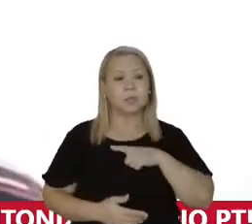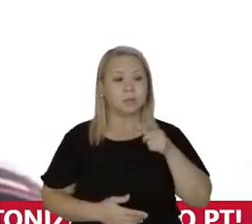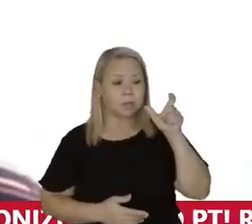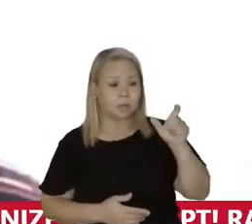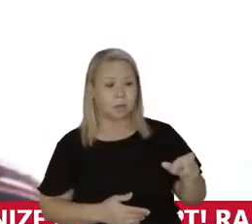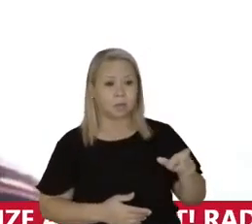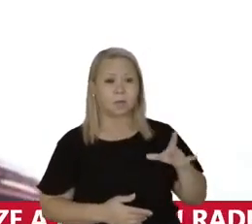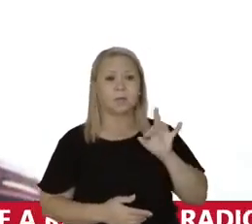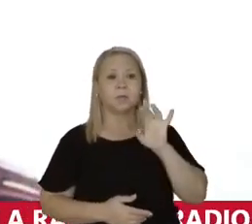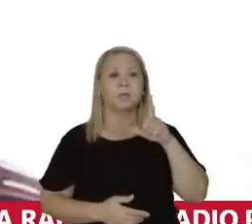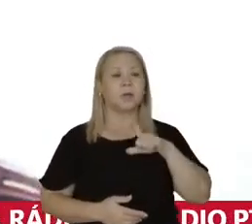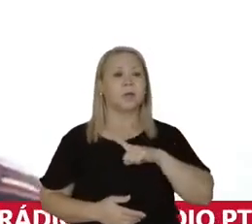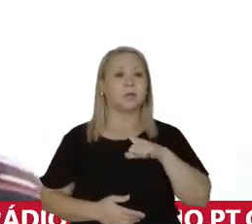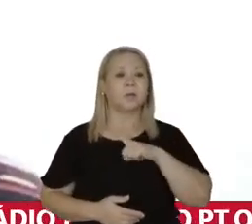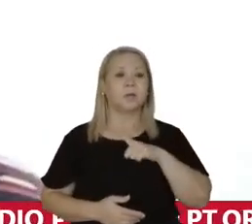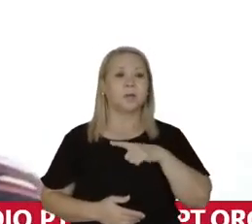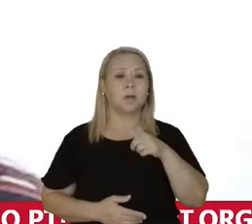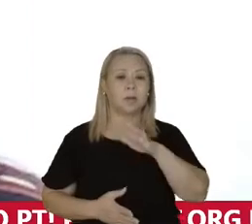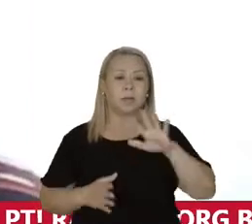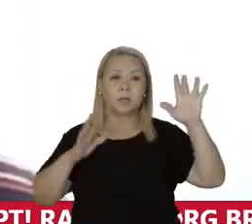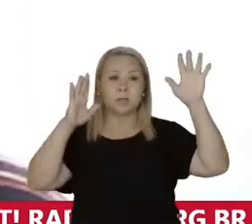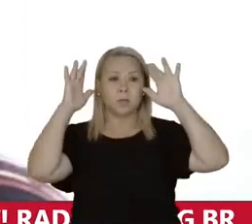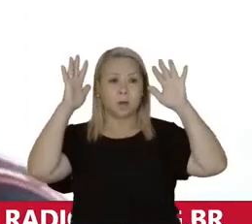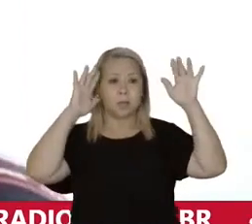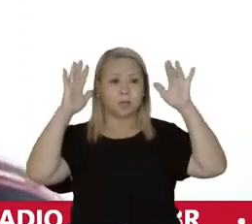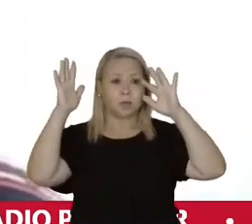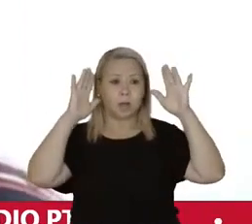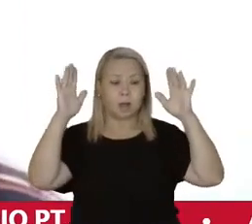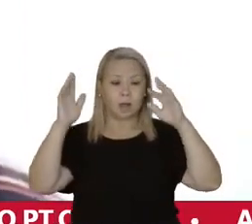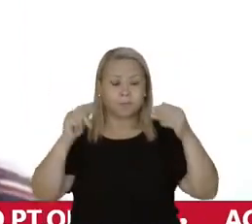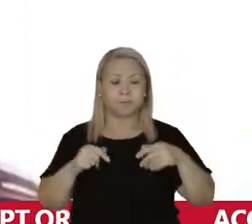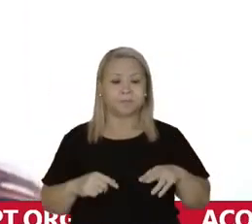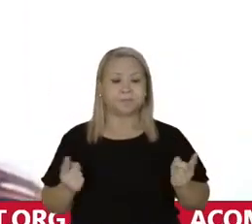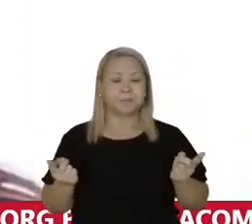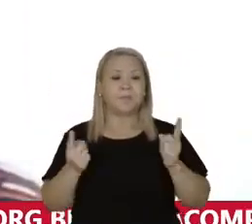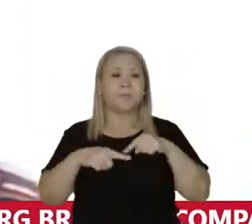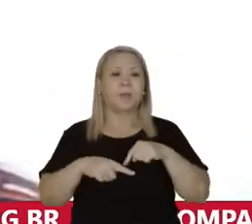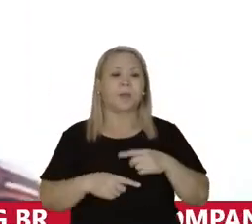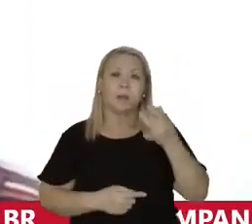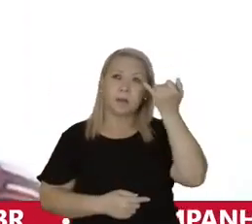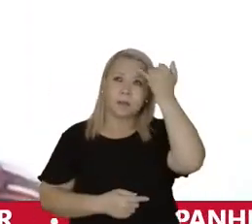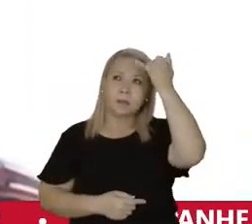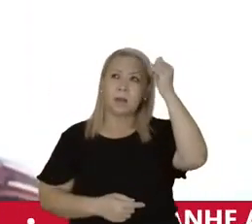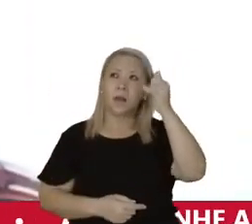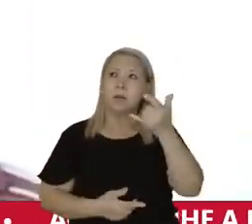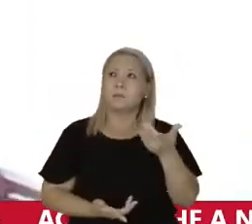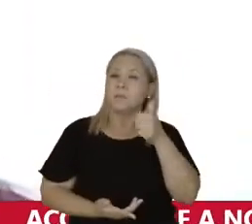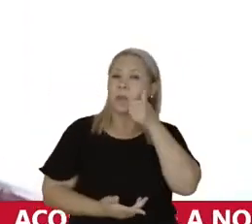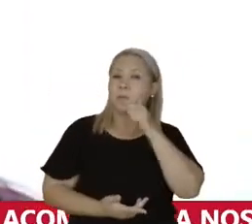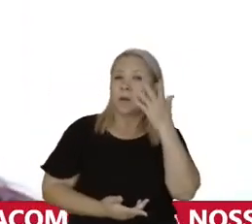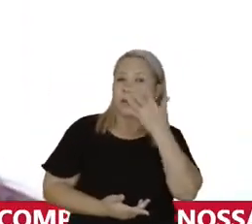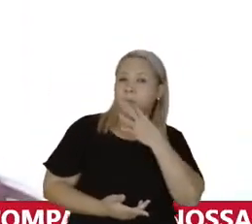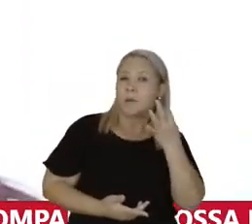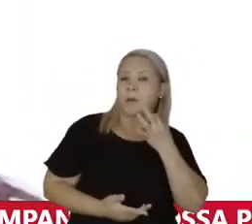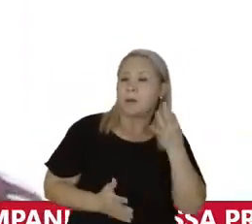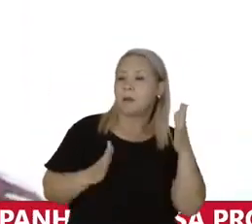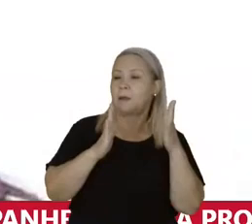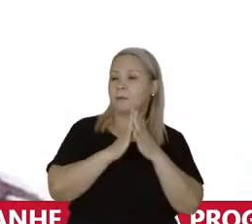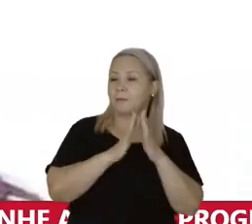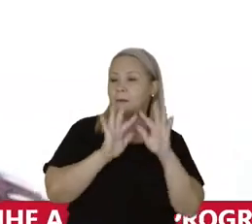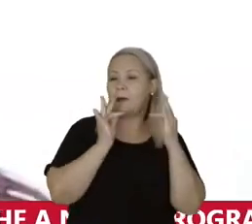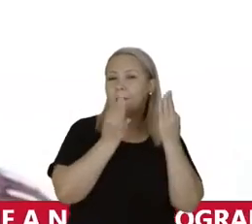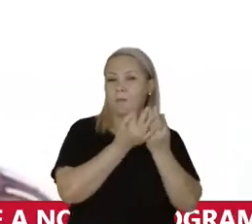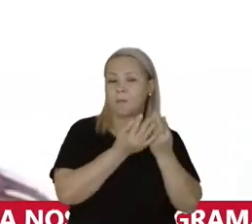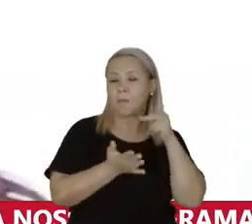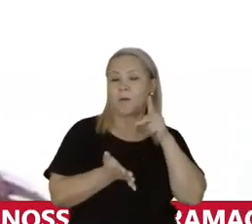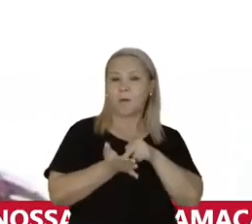só existe nesse imaginário reacionário. Então, aquela ideia da mulher bela, recatada do lar, é